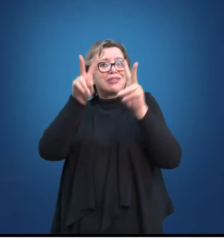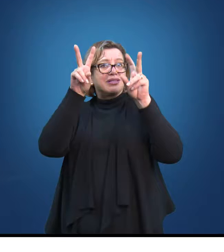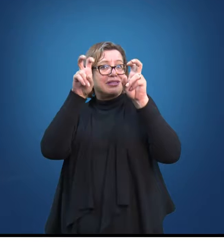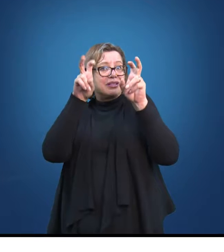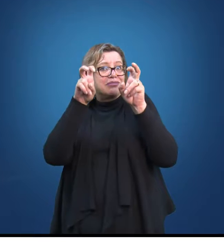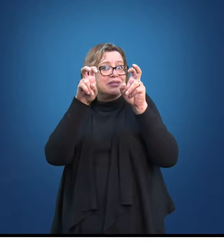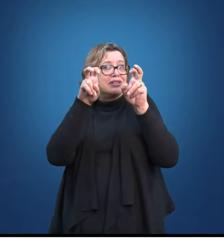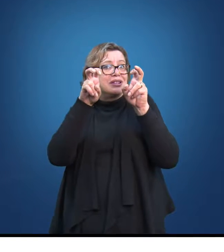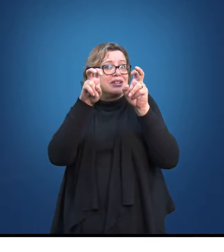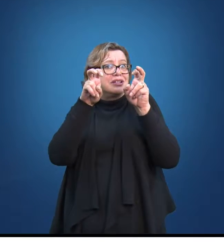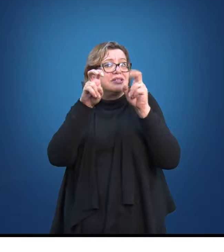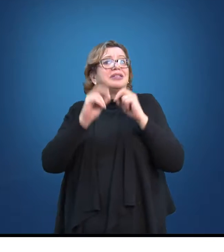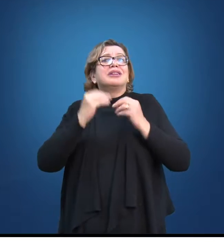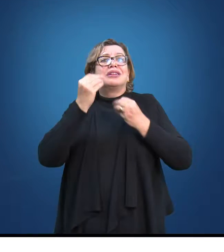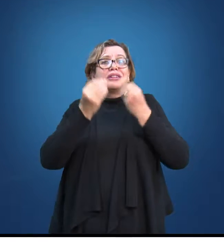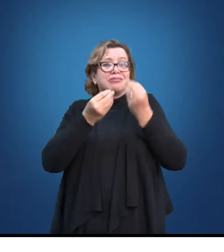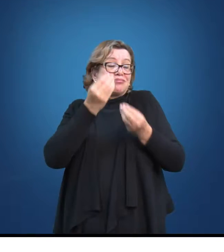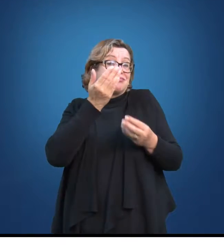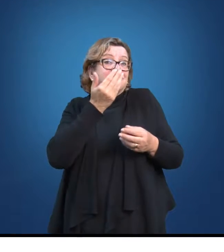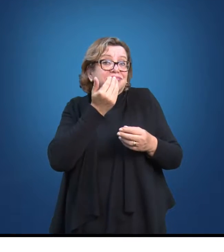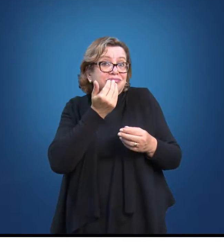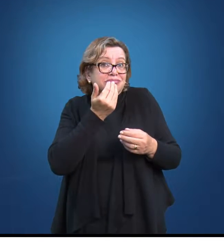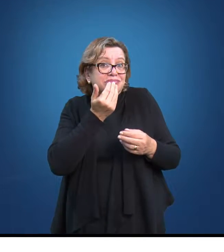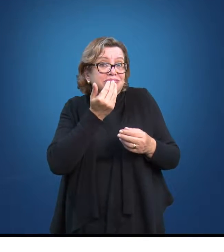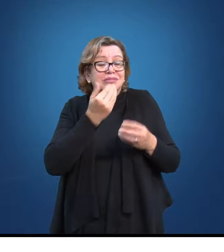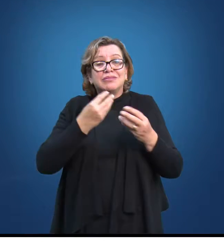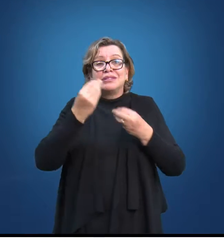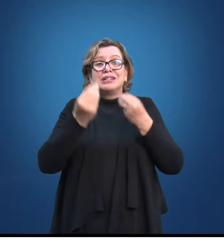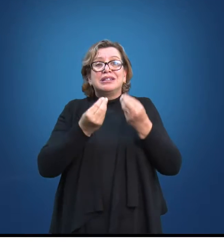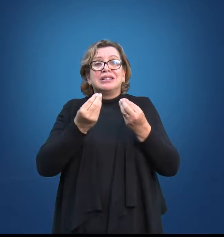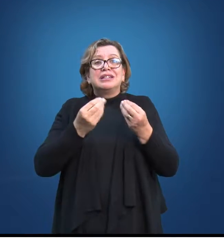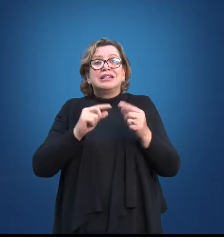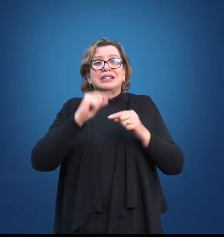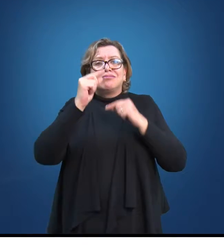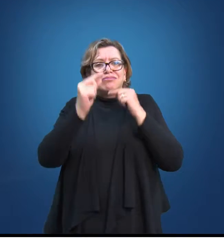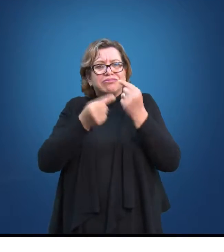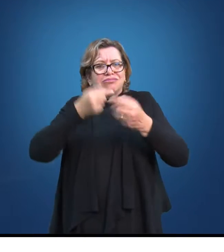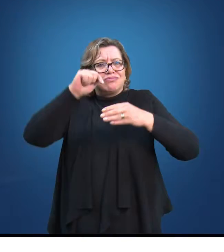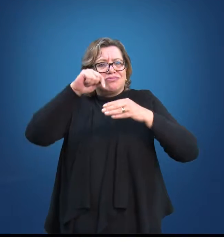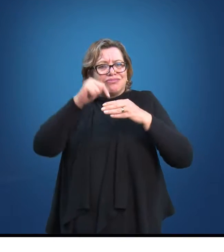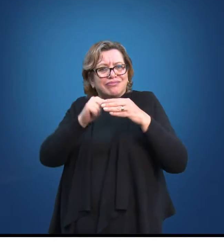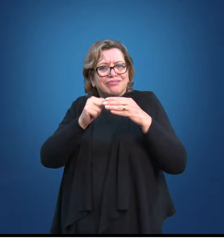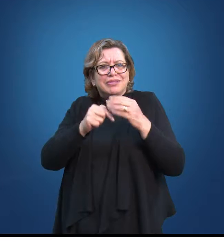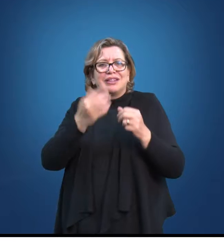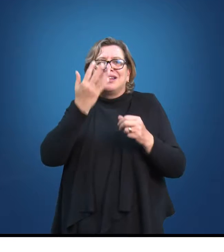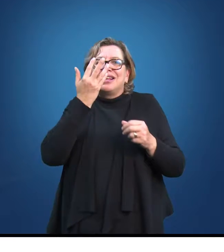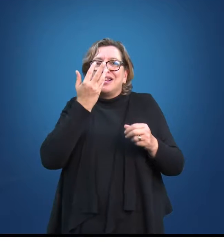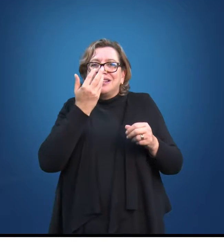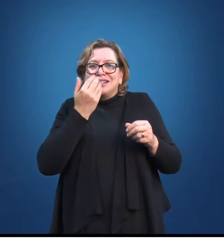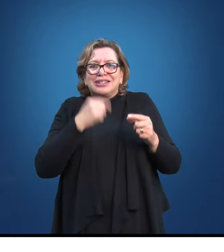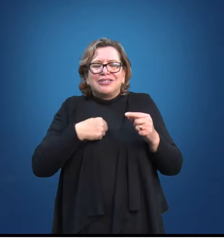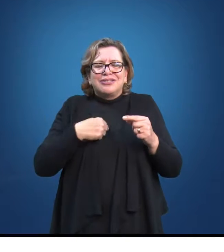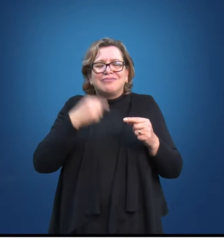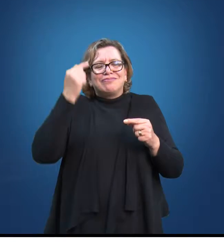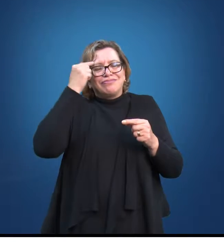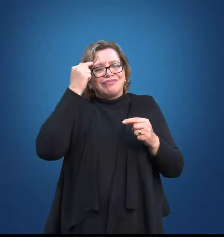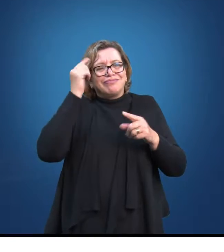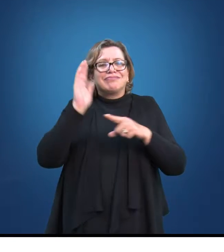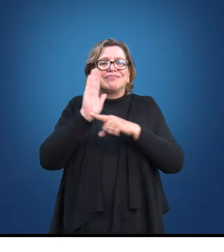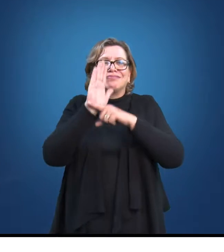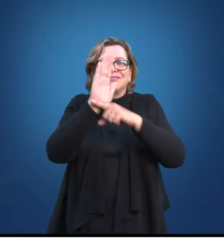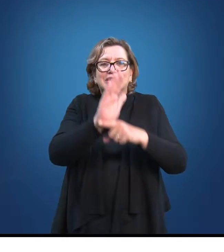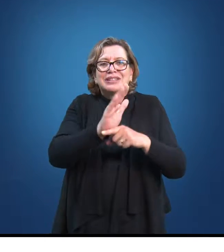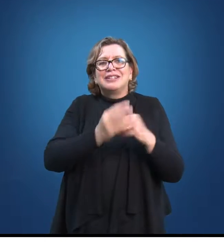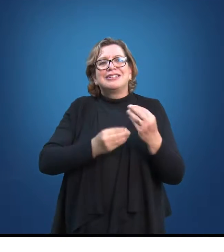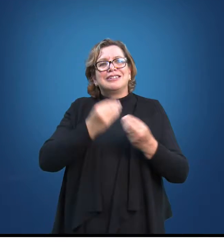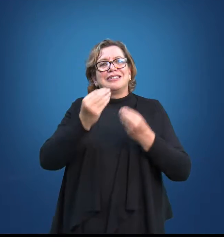pensar em tema gerador, que é a alimentação saudável, e daí você vai trazendo, as crianças mesmo vão trazendo, né?